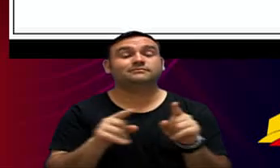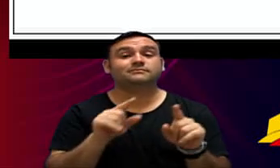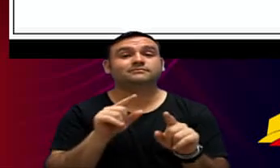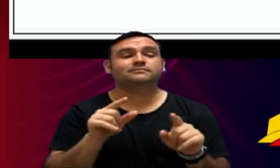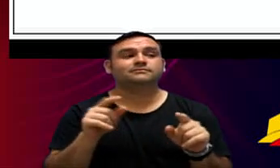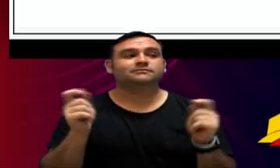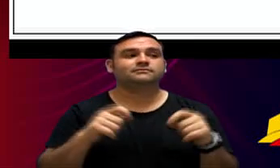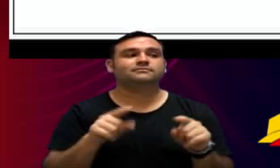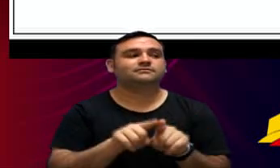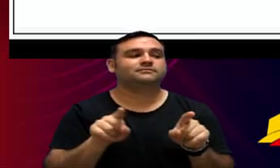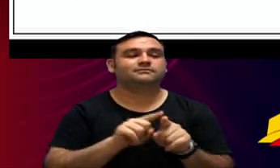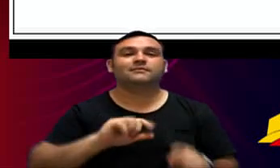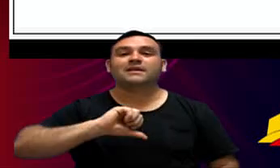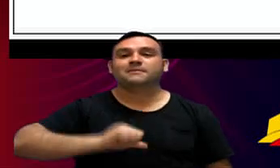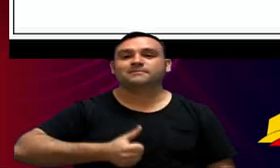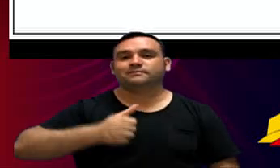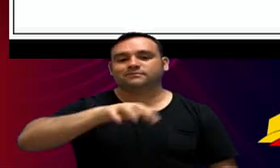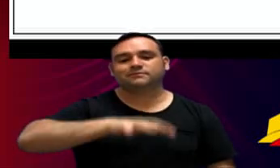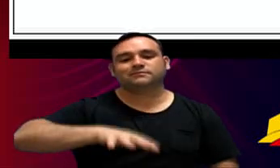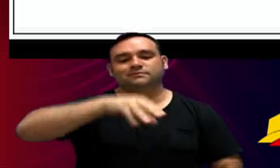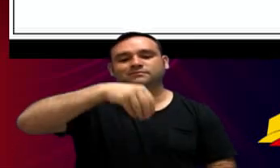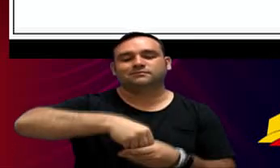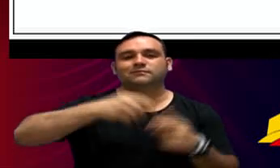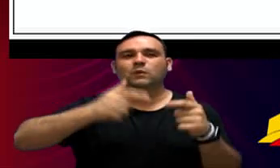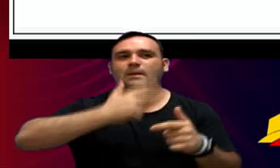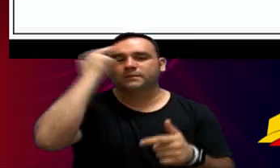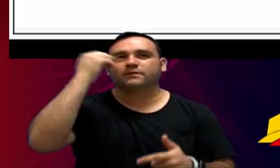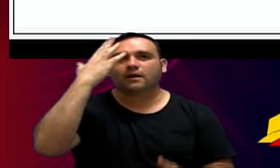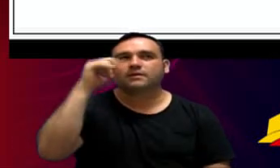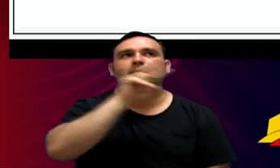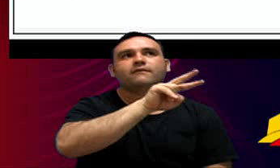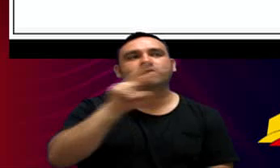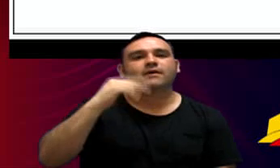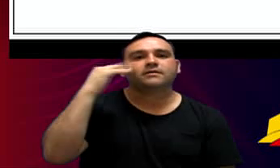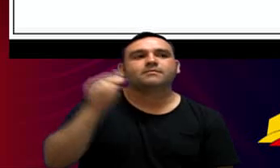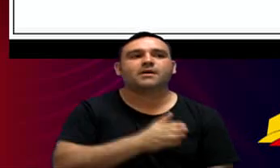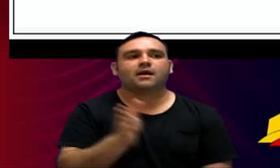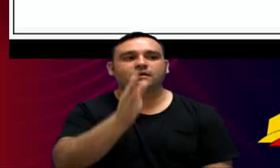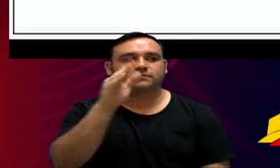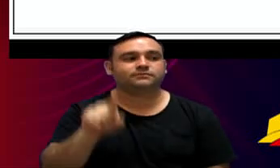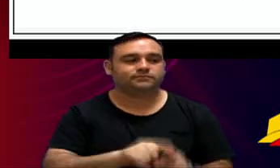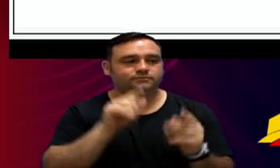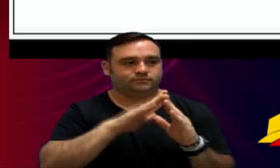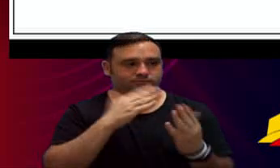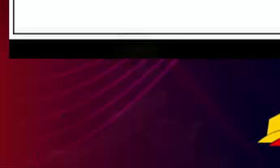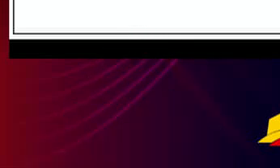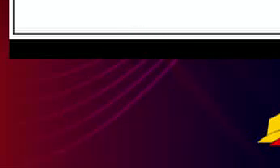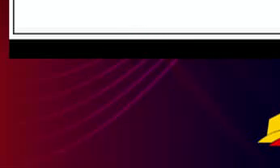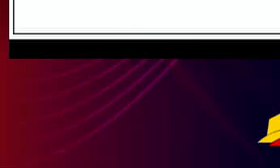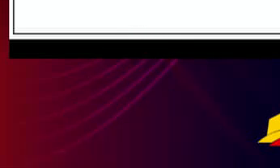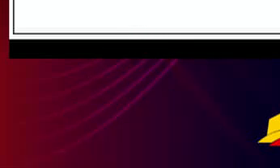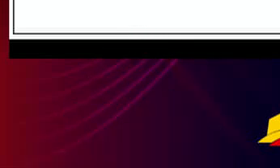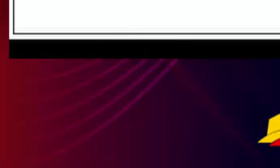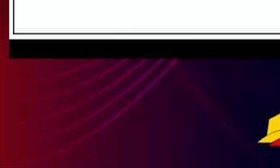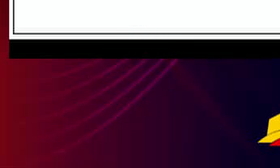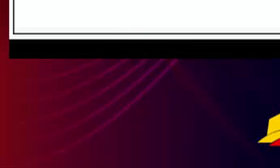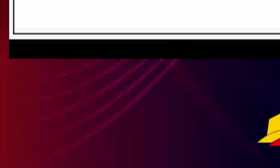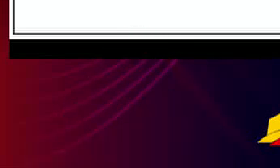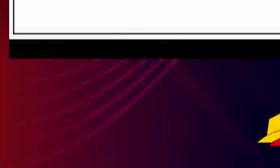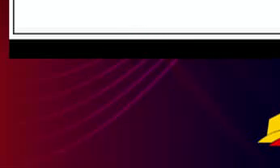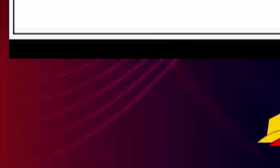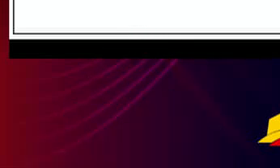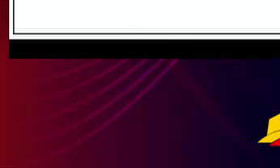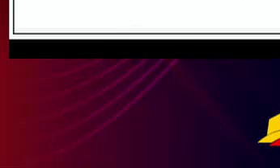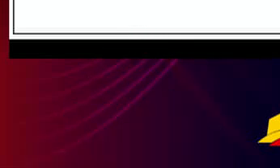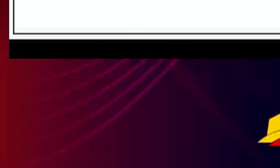de bem-estar naquele ambiente que a pessoa se encontra. As escolas têm todas sido revitalizadas, casas